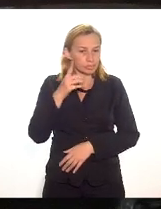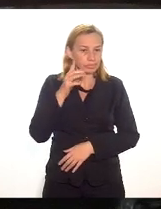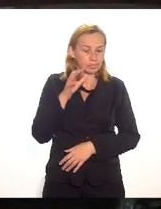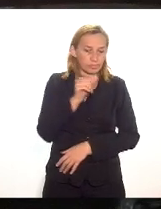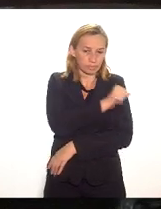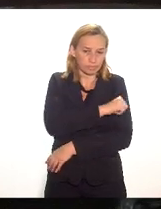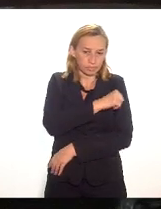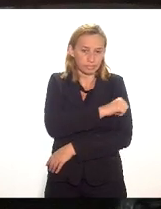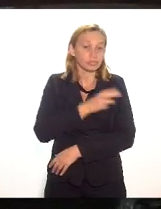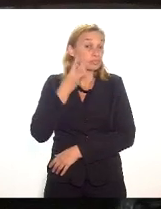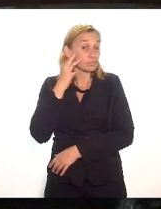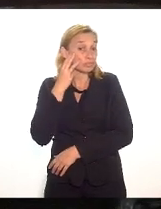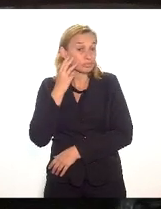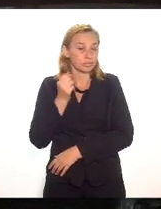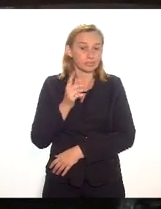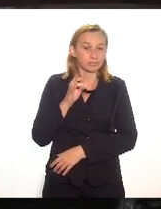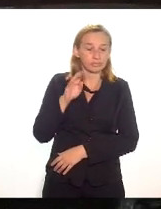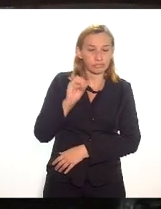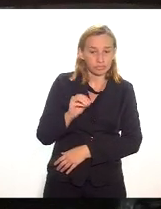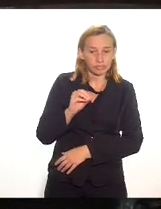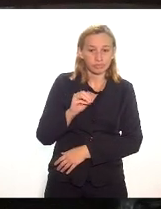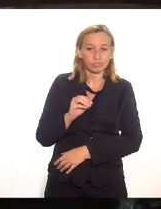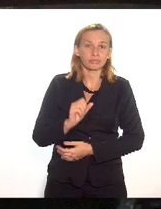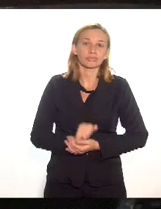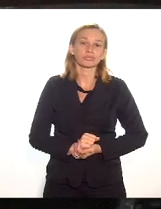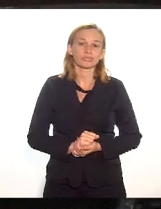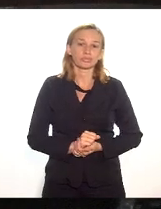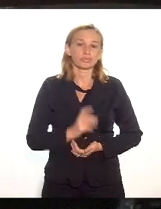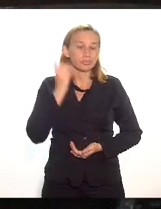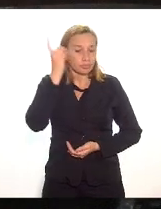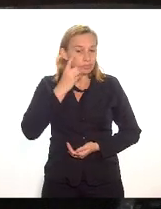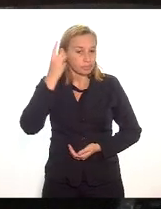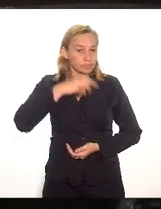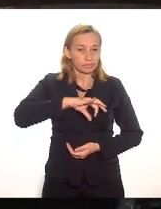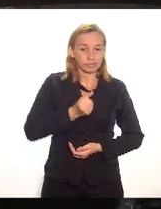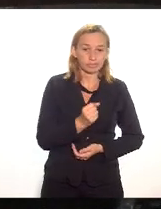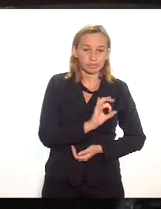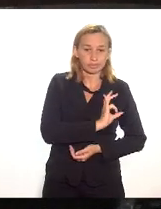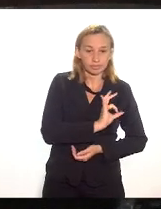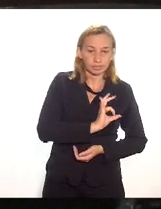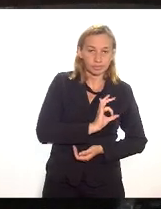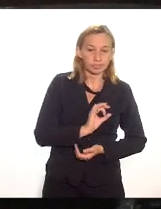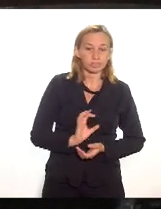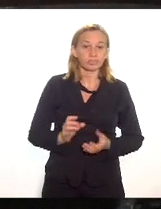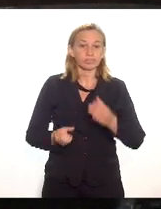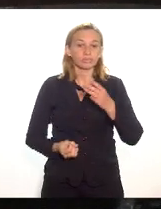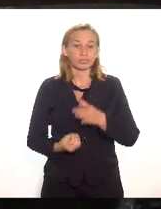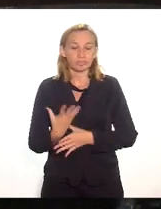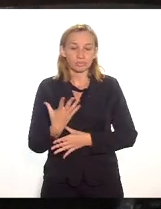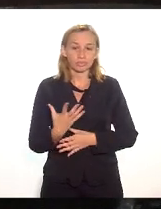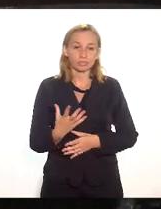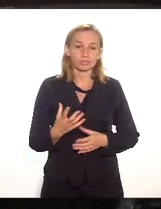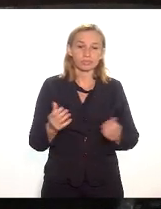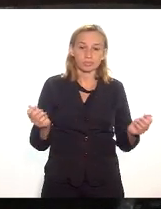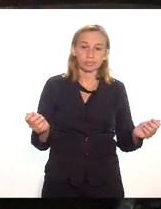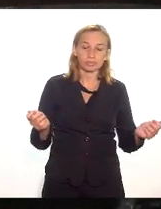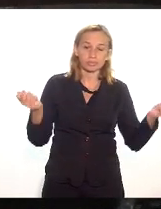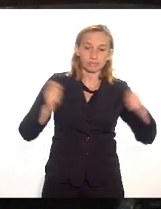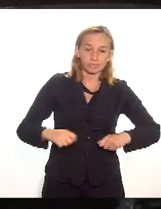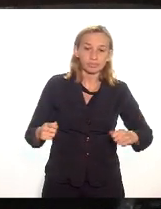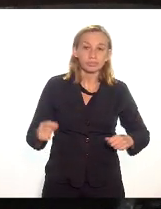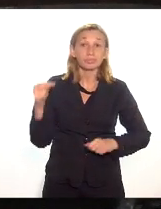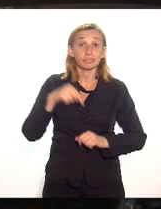Rejane, Valdec, Flávio Serafini, deputada Marta Rocha, construímos a possibilidade